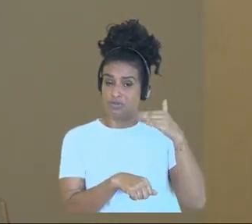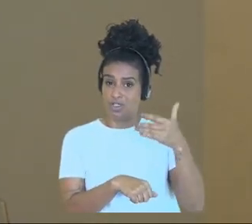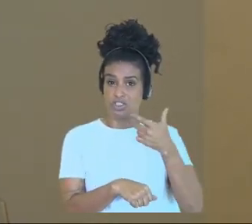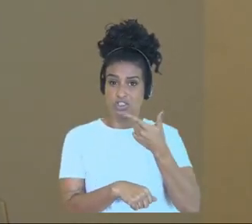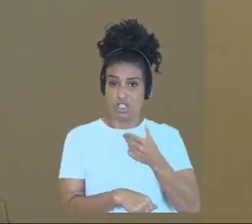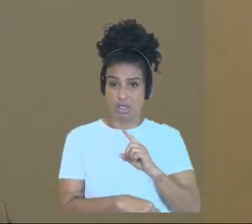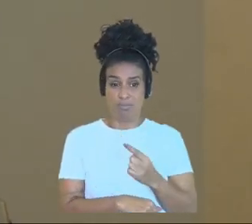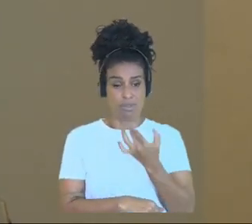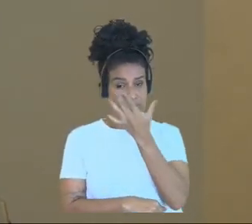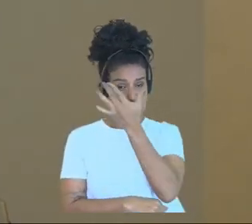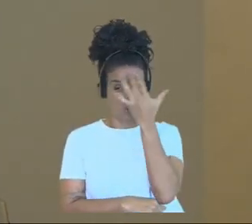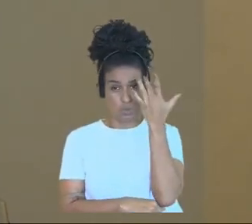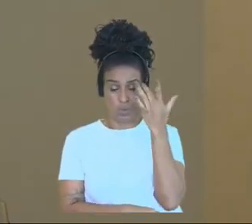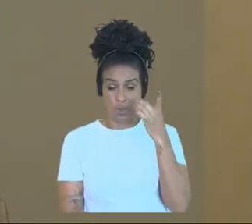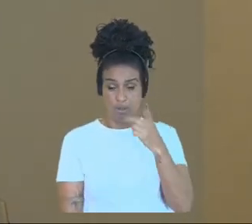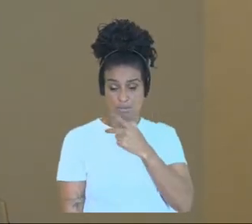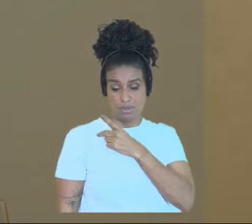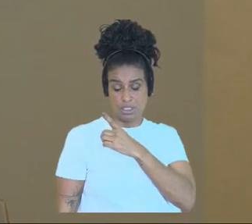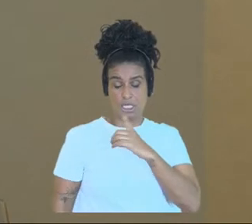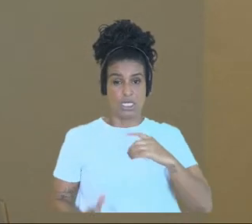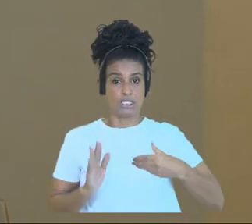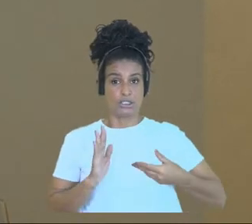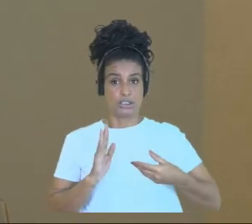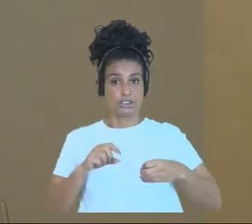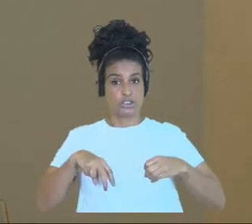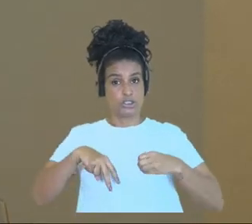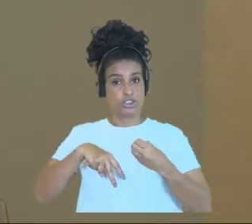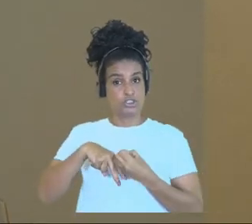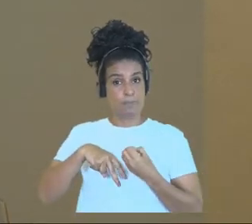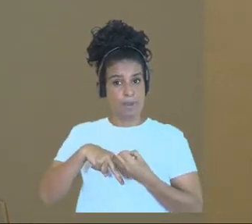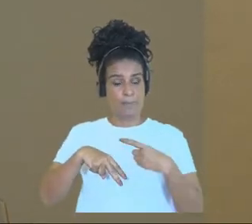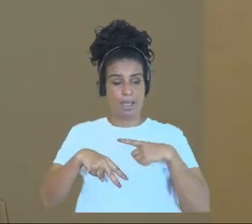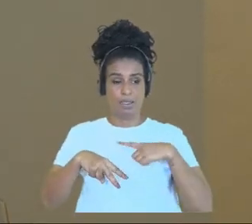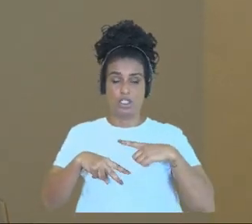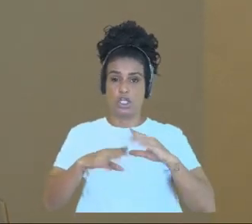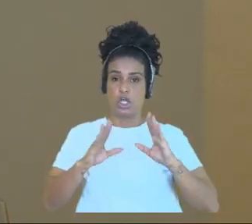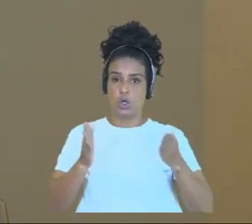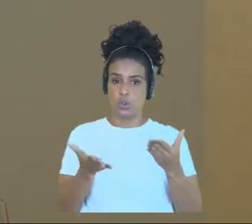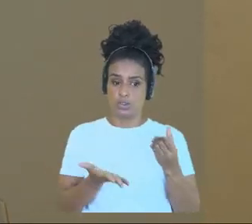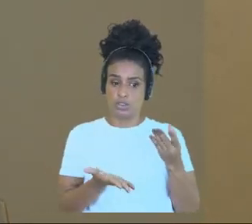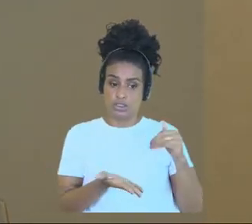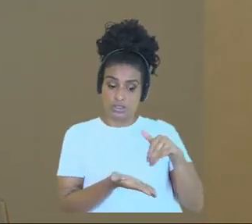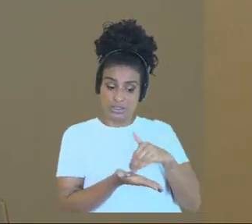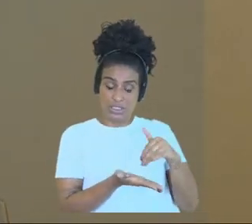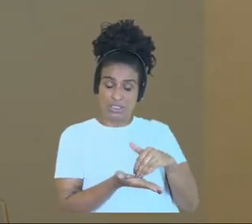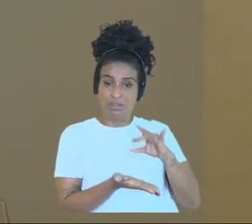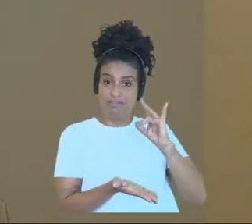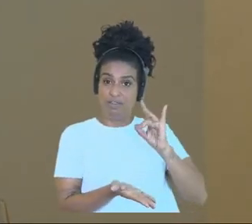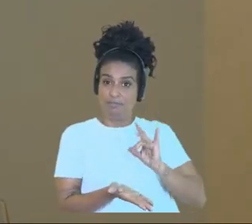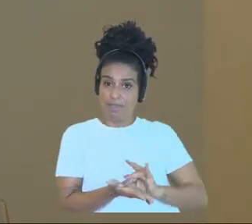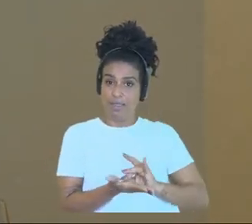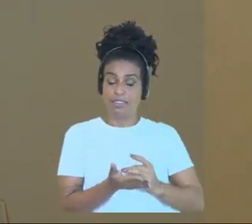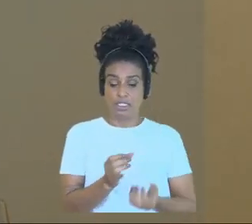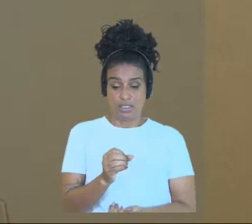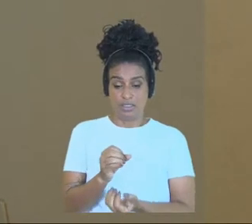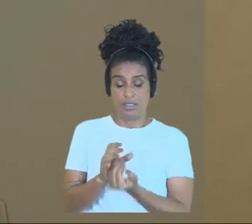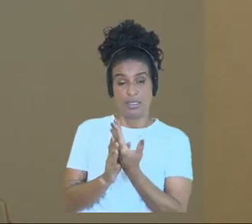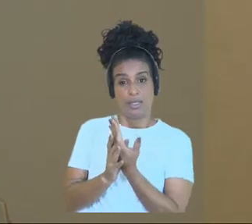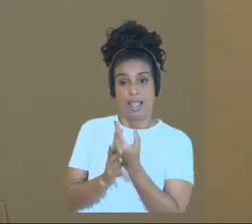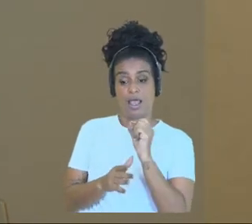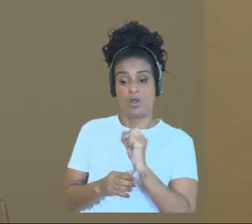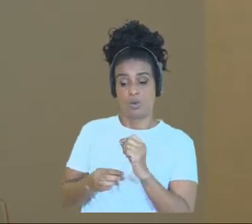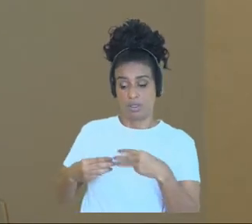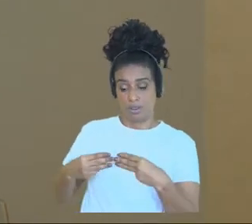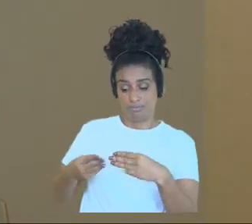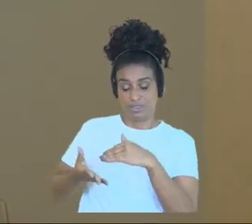diplomatas. Hoje você tem a possibilidade real de se ter uma secretaria especial para mudanças climáticas no governo Lula, que vai